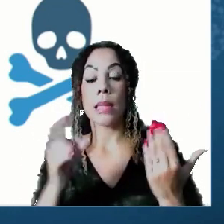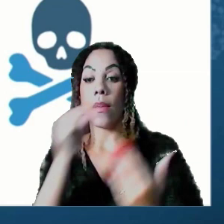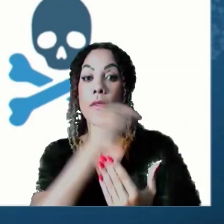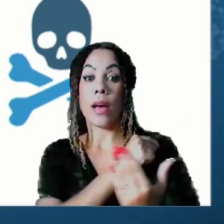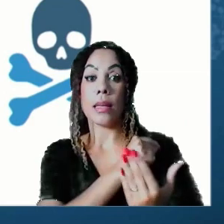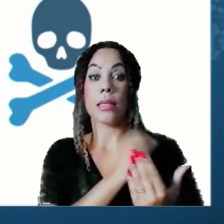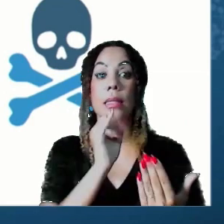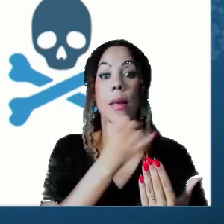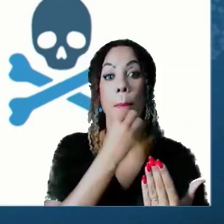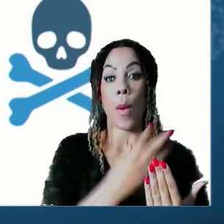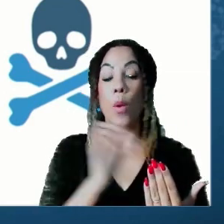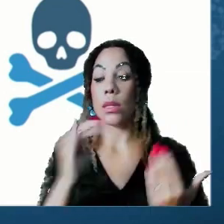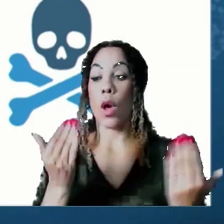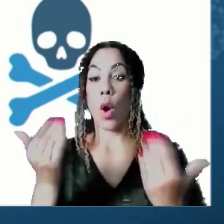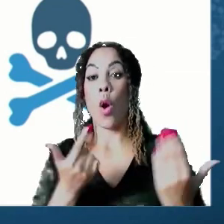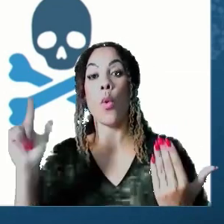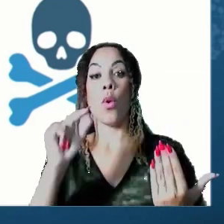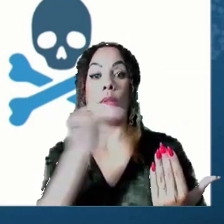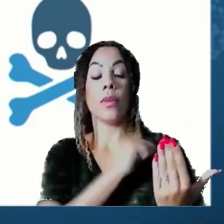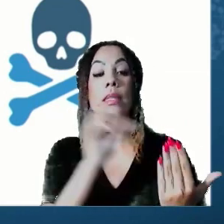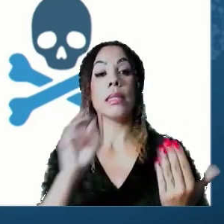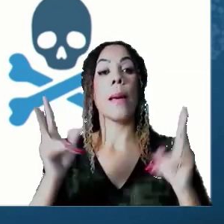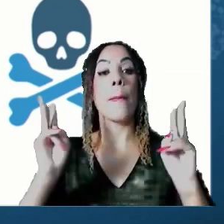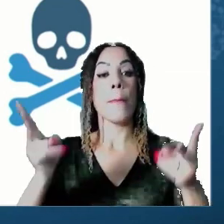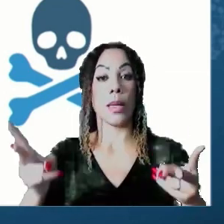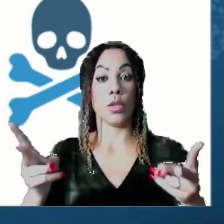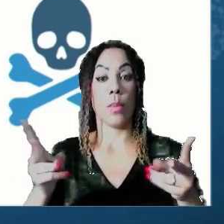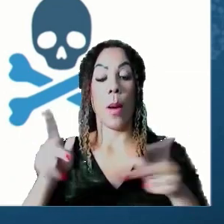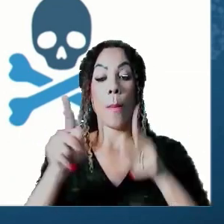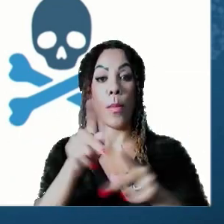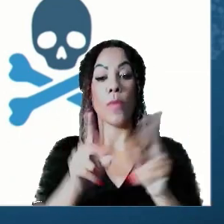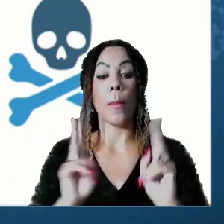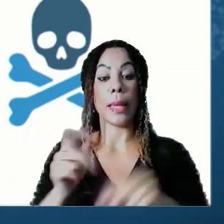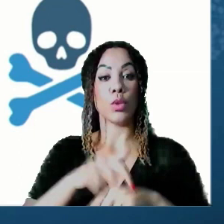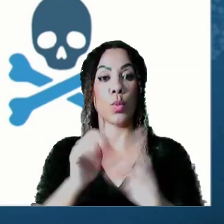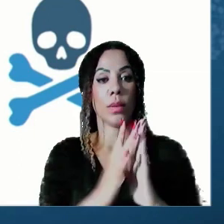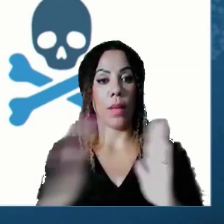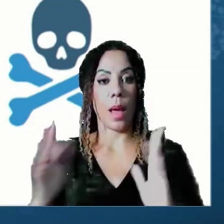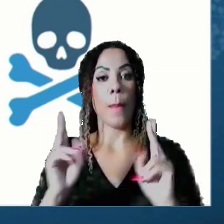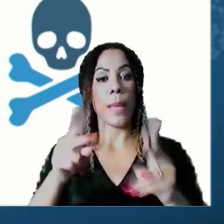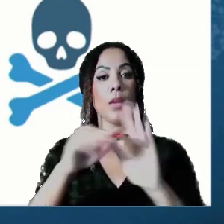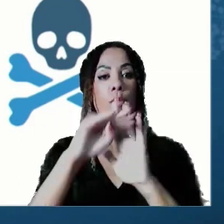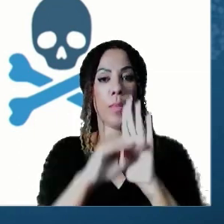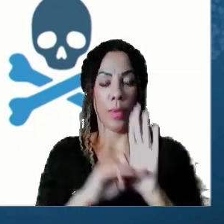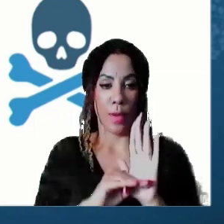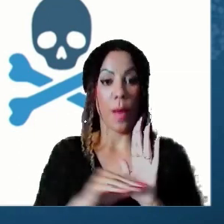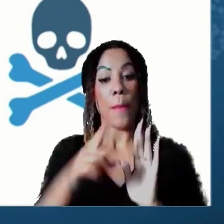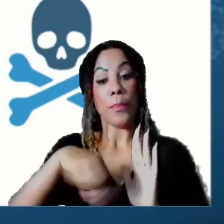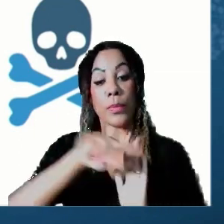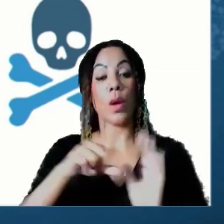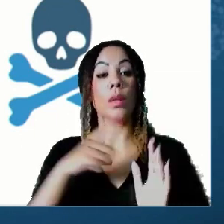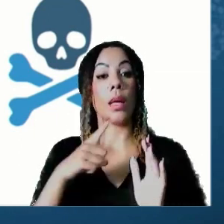outra vacina se for na mesma população, na mesma janela de tempo e com o mesmo protocolo. O que nós estamos